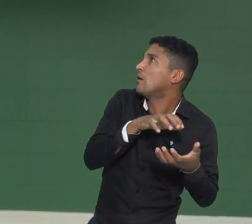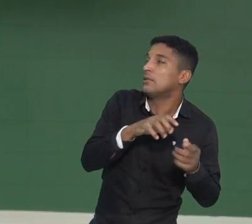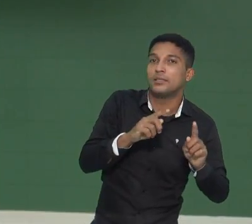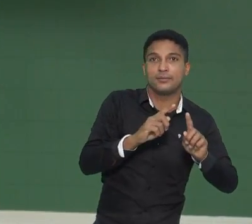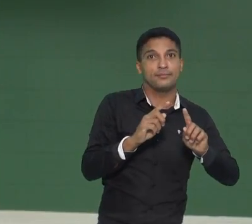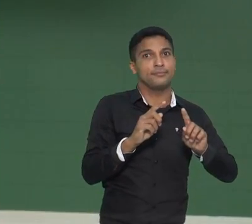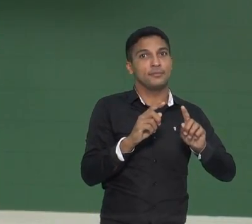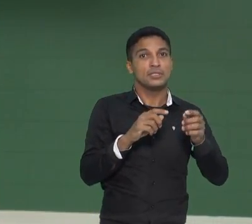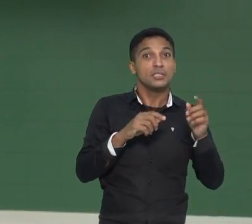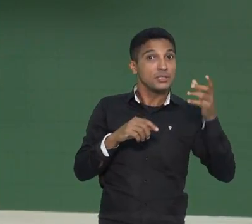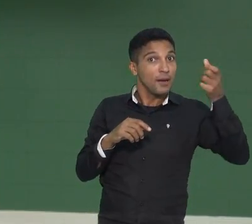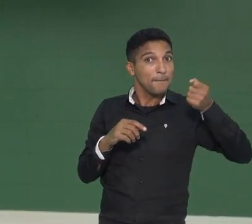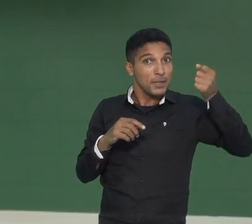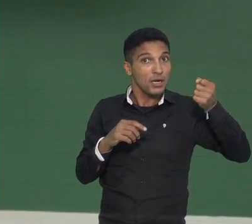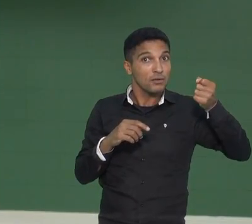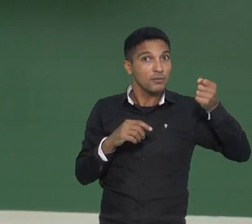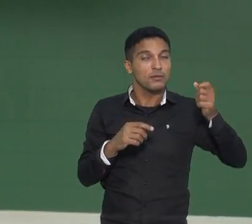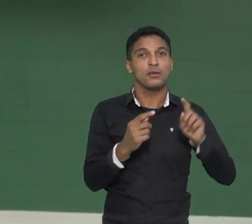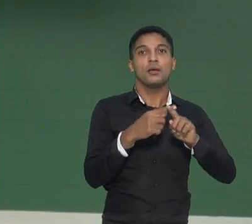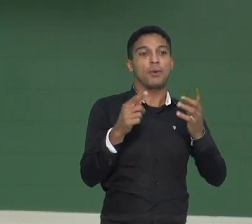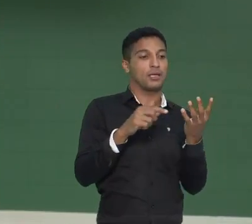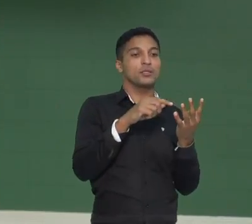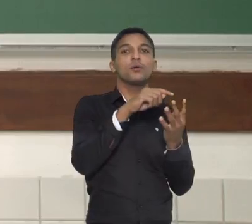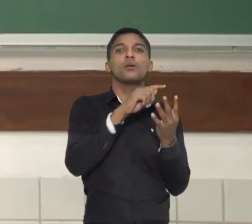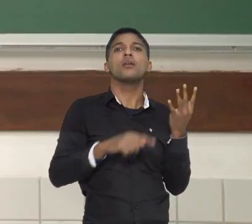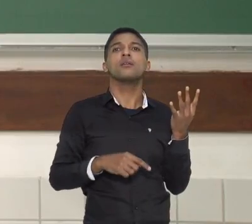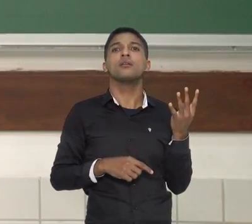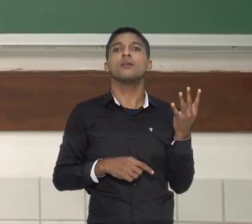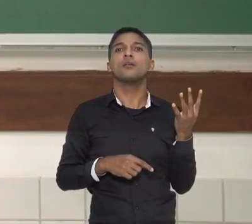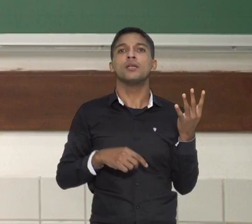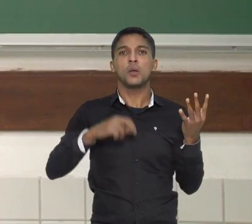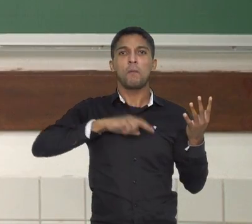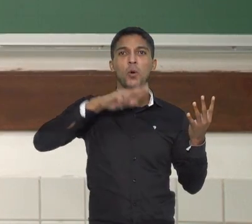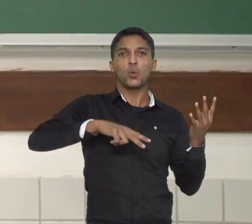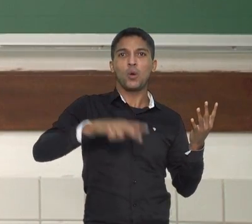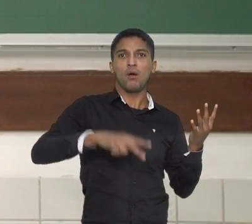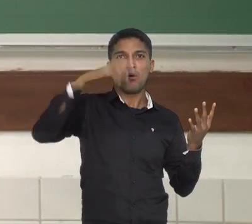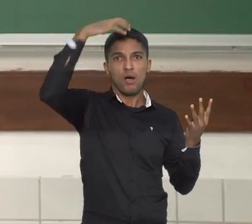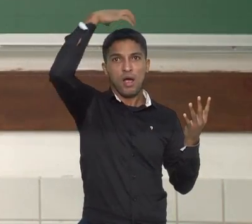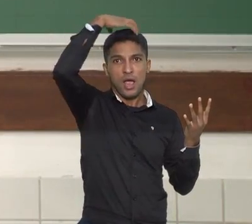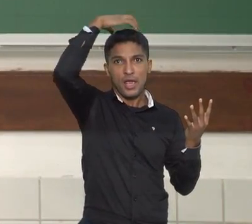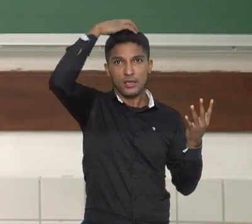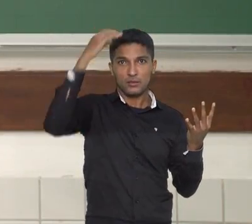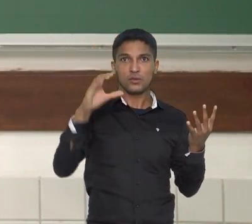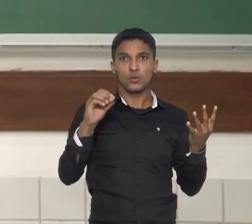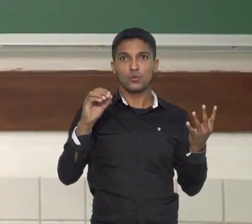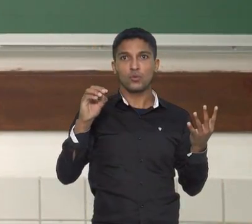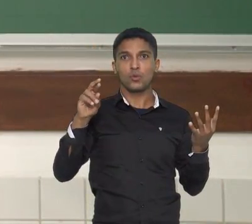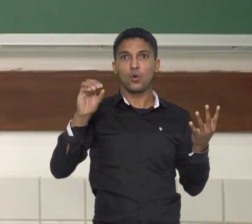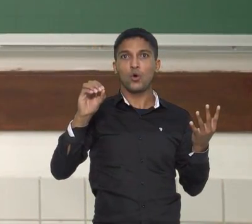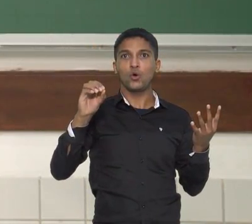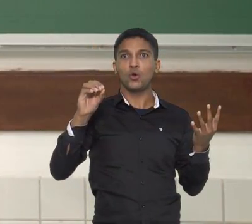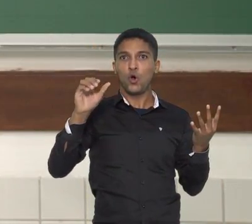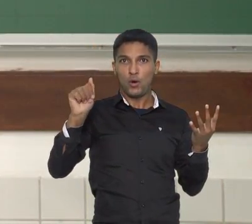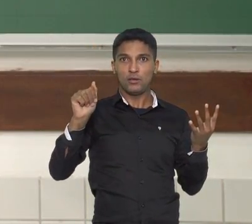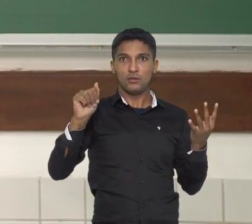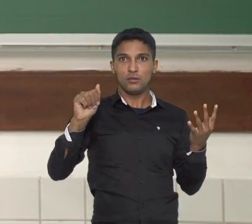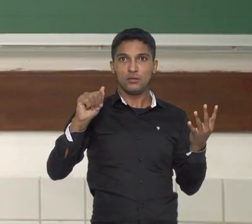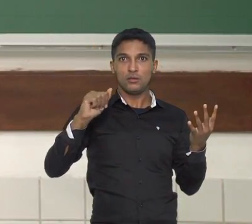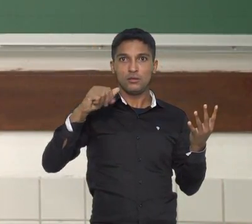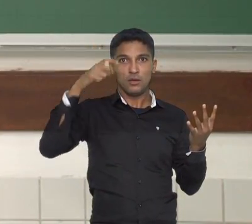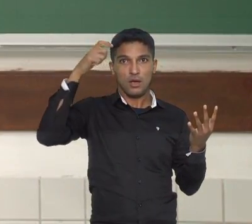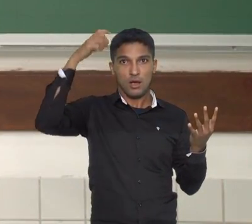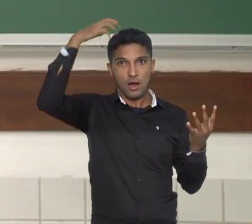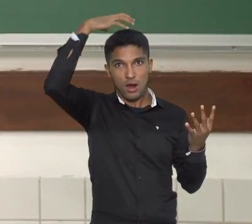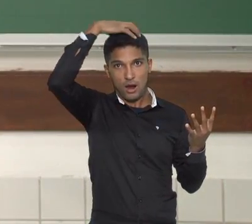quê? Ela condenou, tá? Ela puniu afrodescendentes